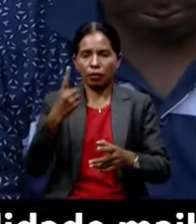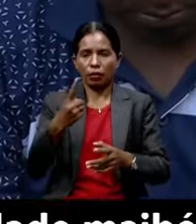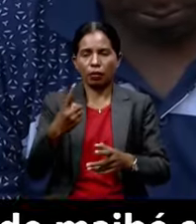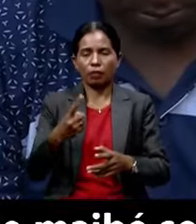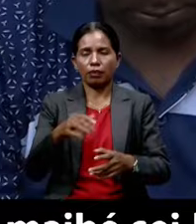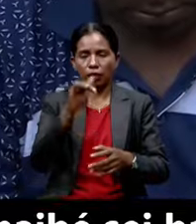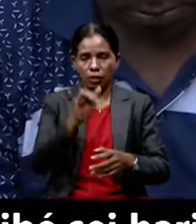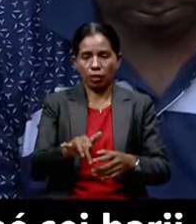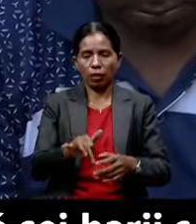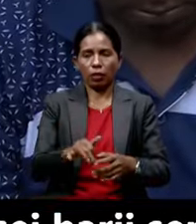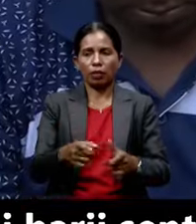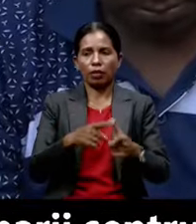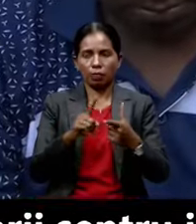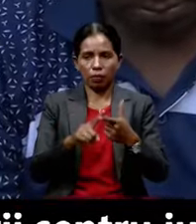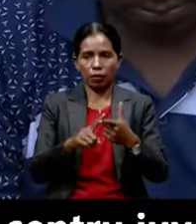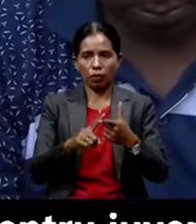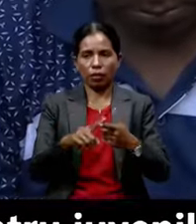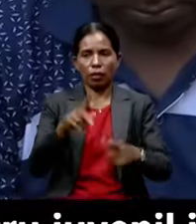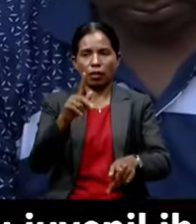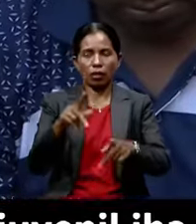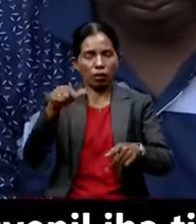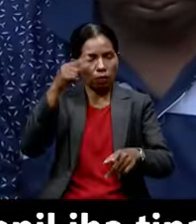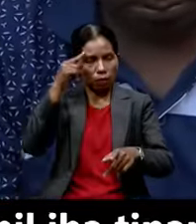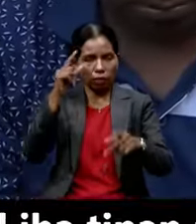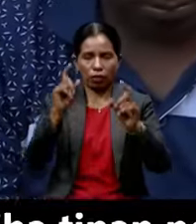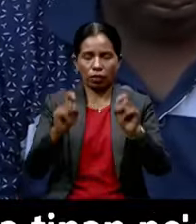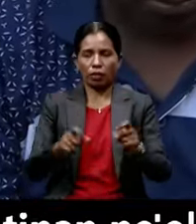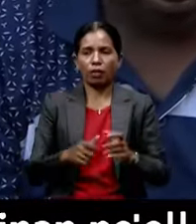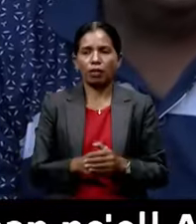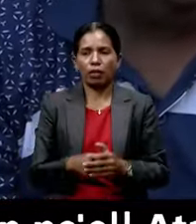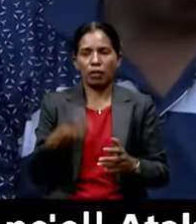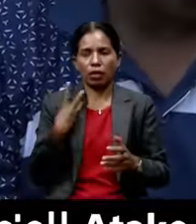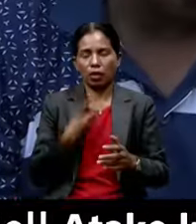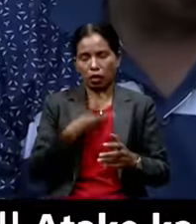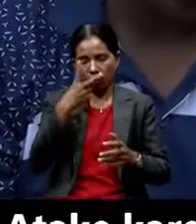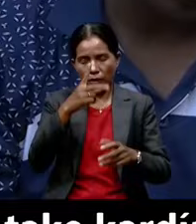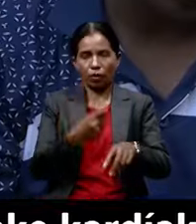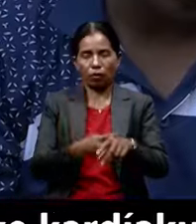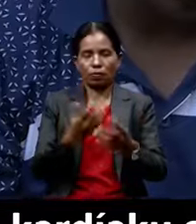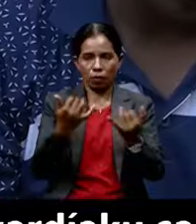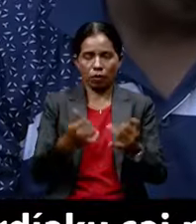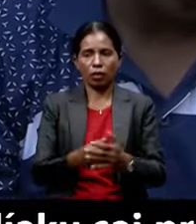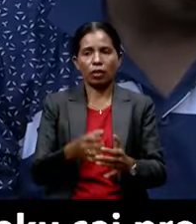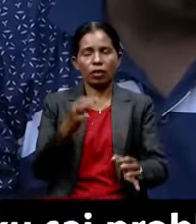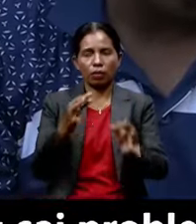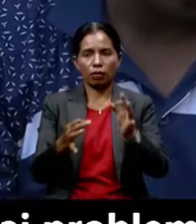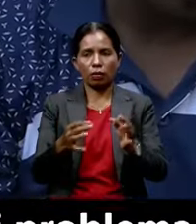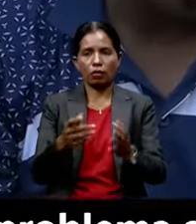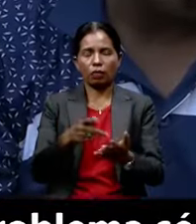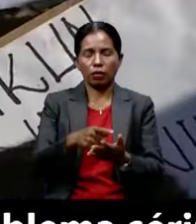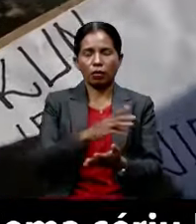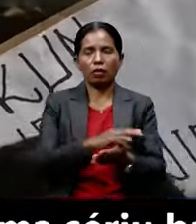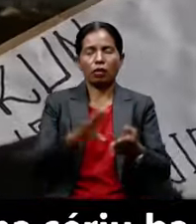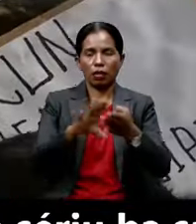ele, para depois comunidade, o governo tem que arear a minha situação. Né? Será que vou notificação né,